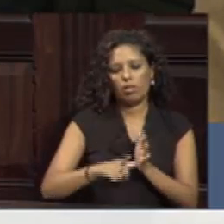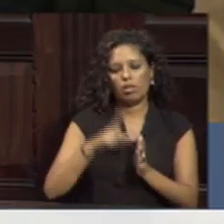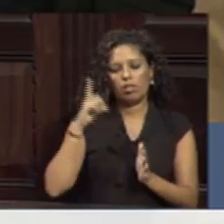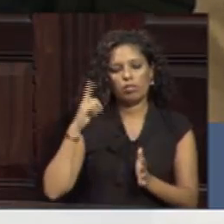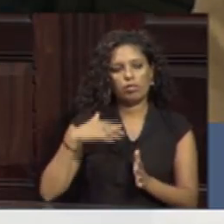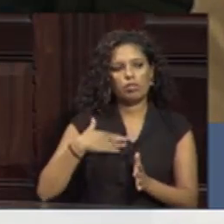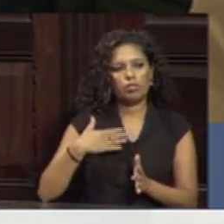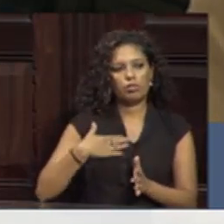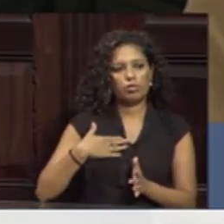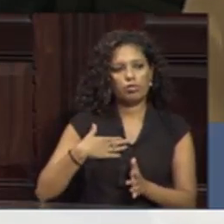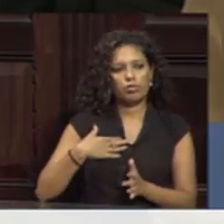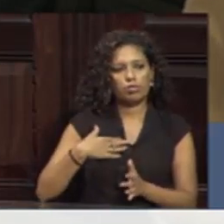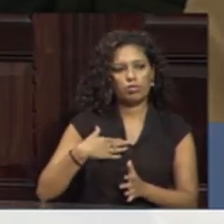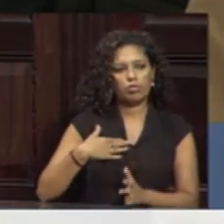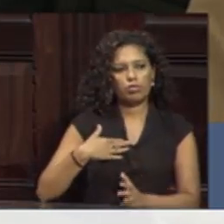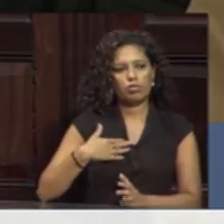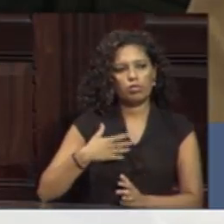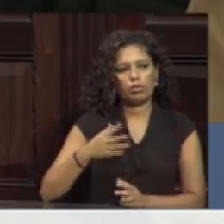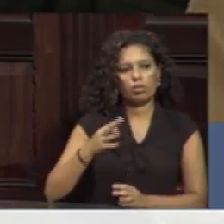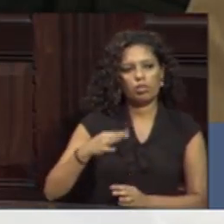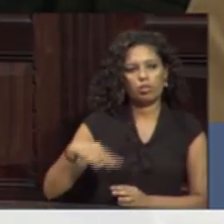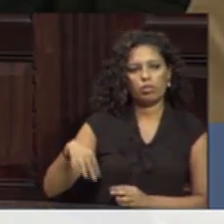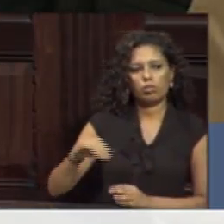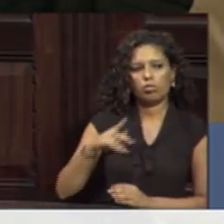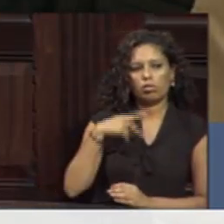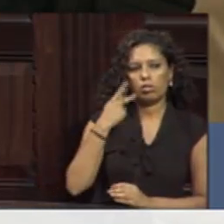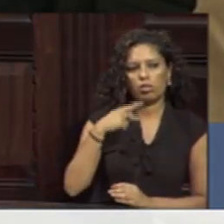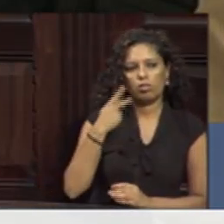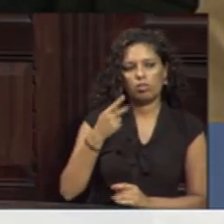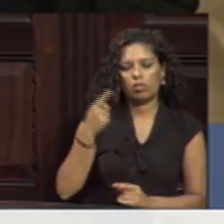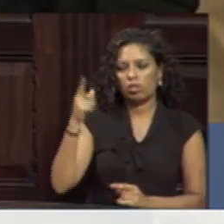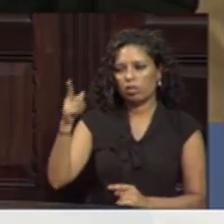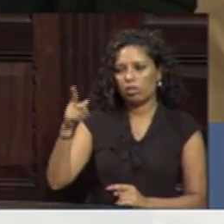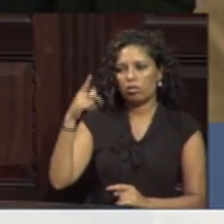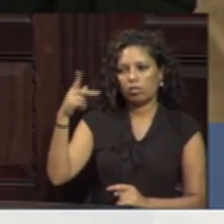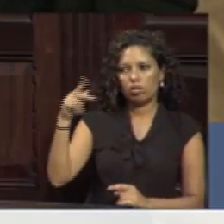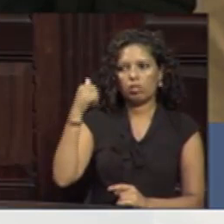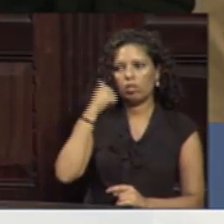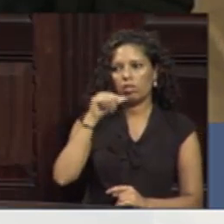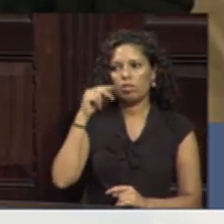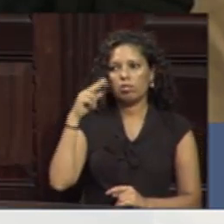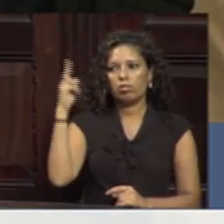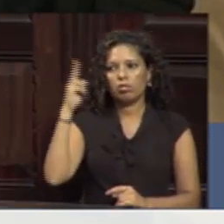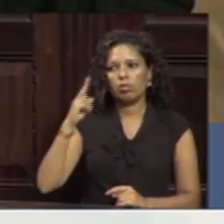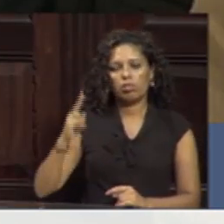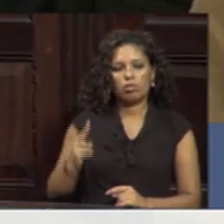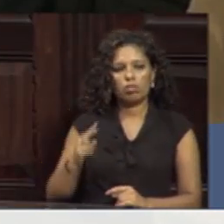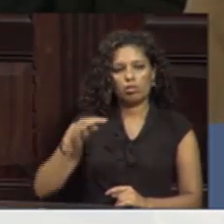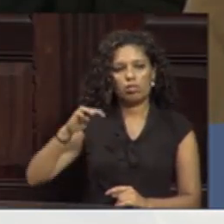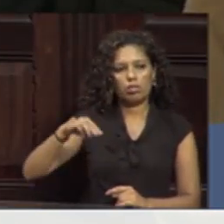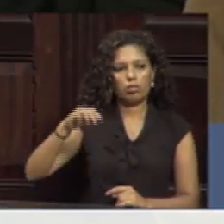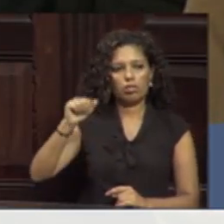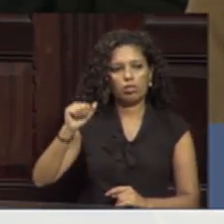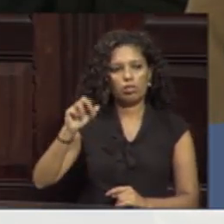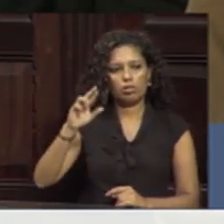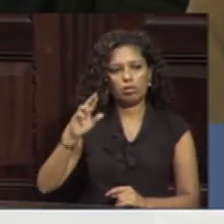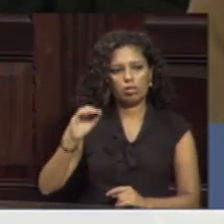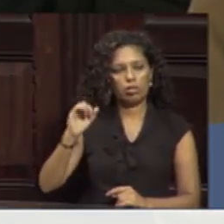no tributo que está sendo feito à nossa companheira Marielle, e dizer que eu a conheci nessa